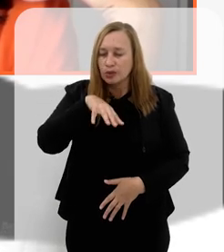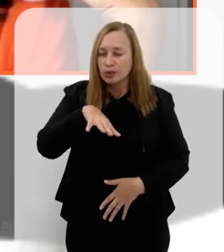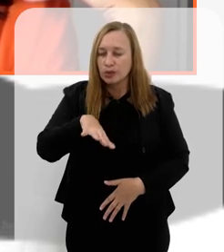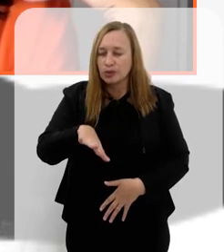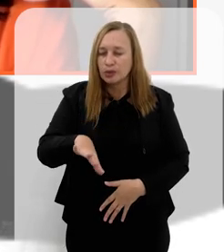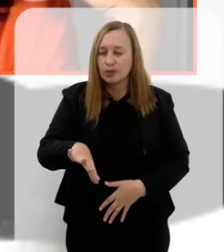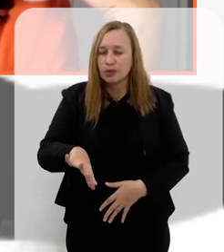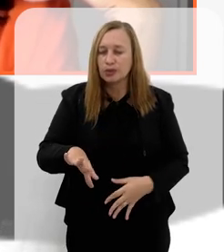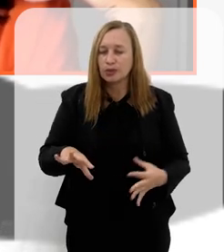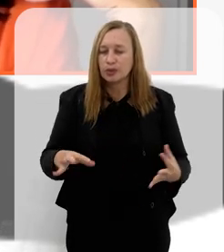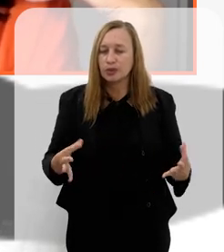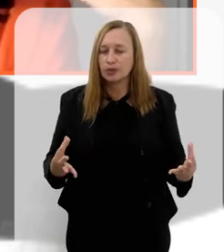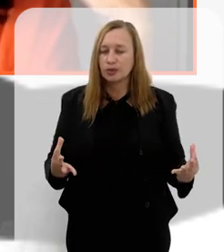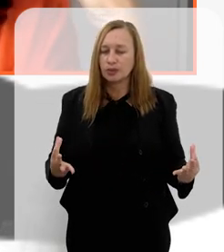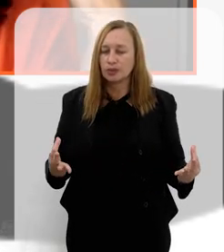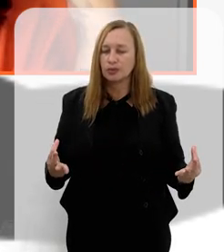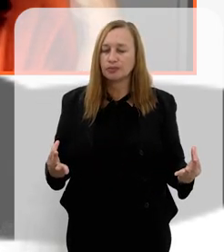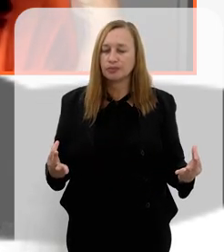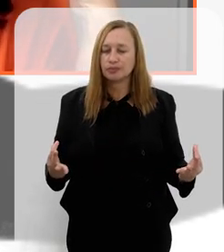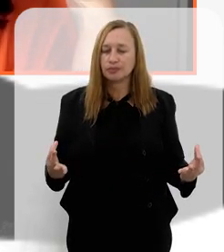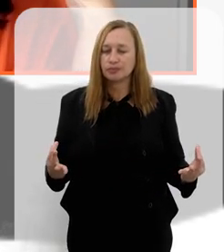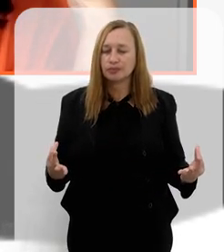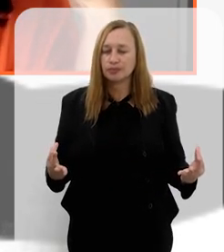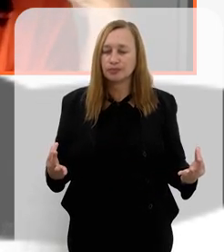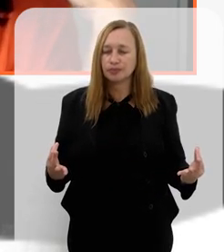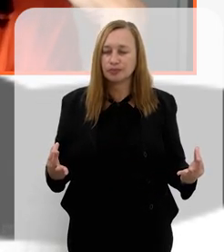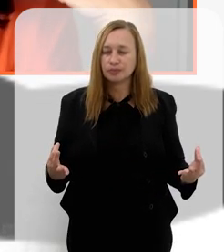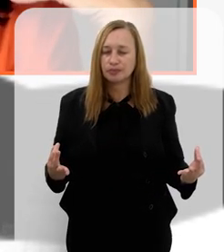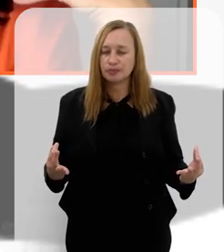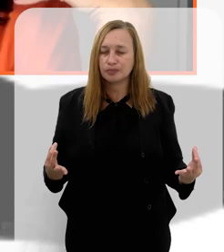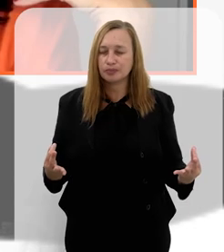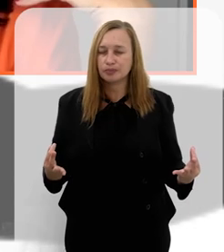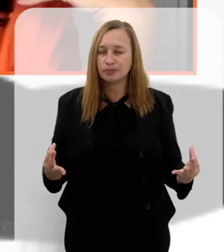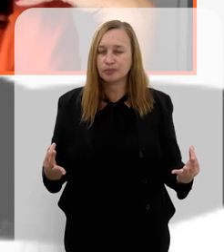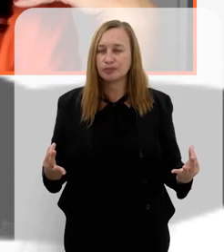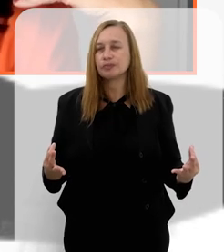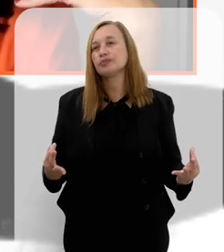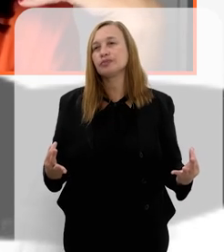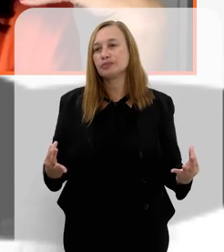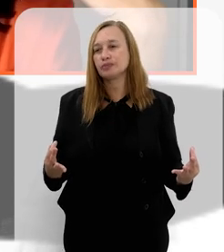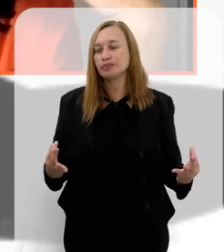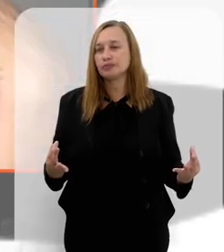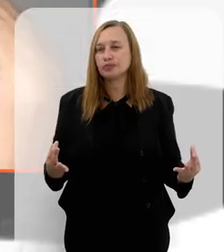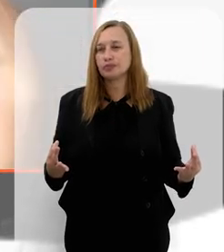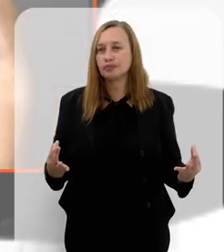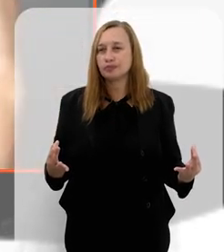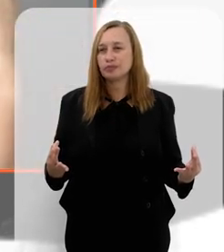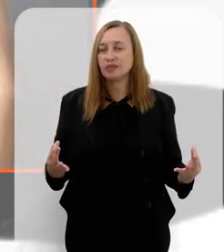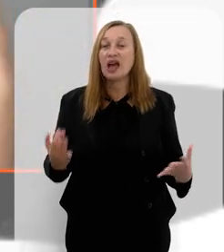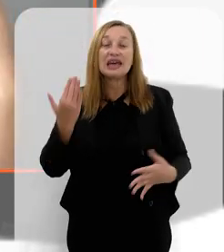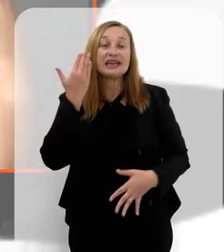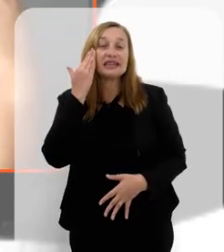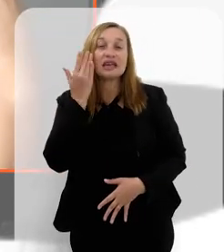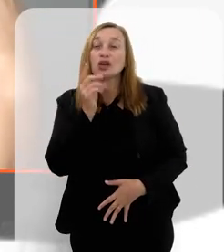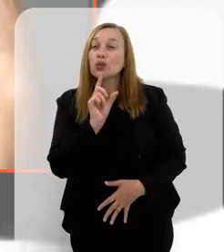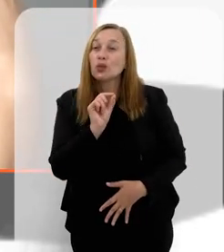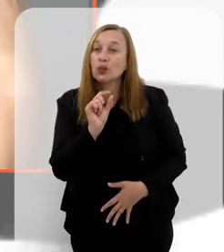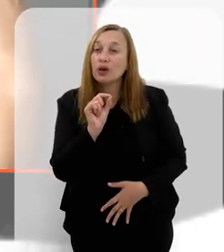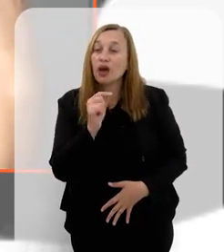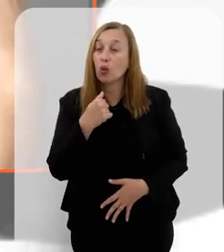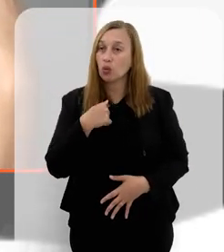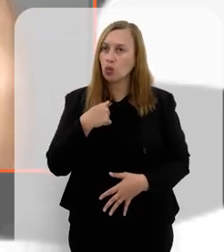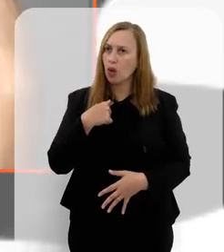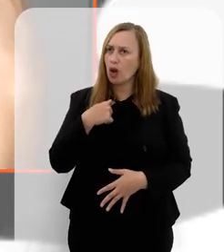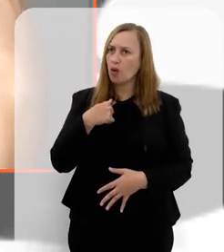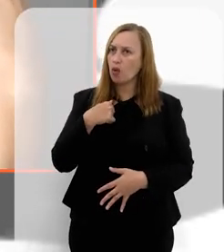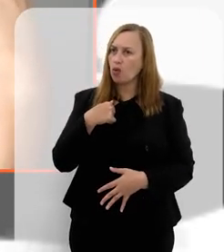relaxamento pleno. isso. E a gente fecha os olhos normalmente. E a gente entende,